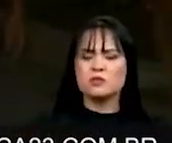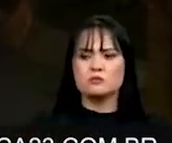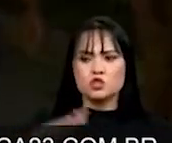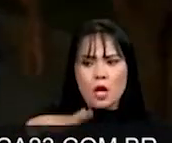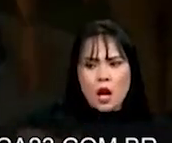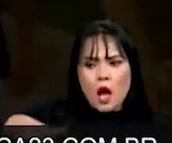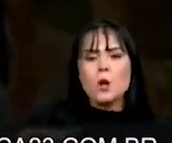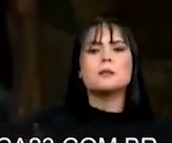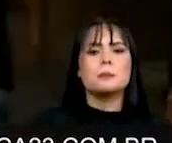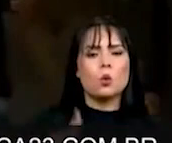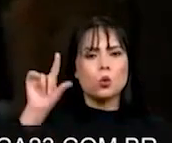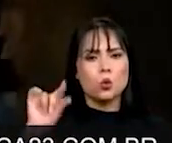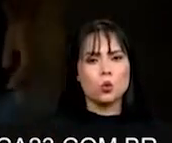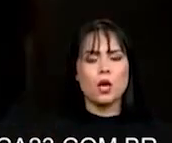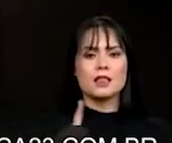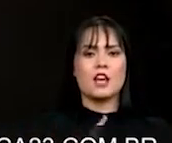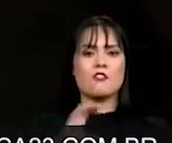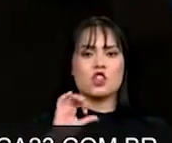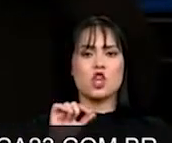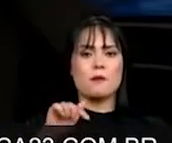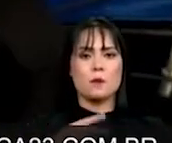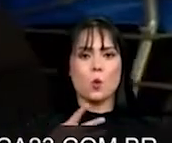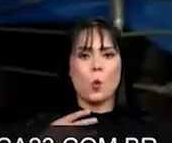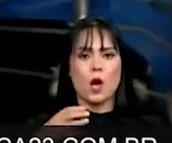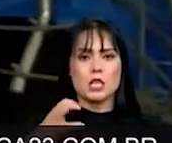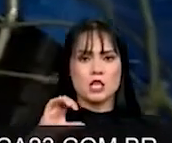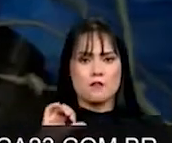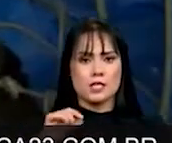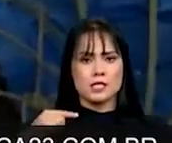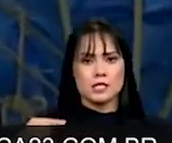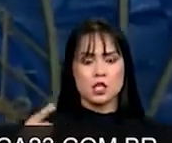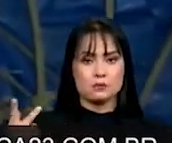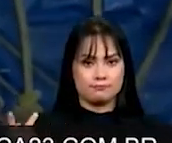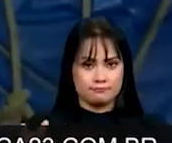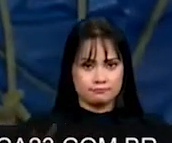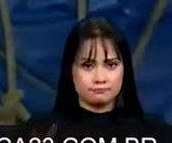recuaram e houve 9.497 ocorrências a menos.